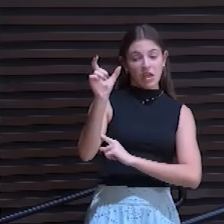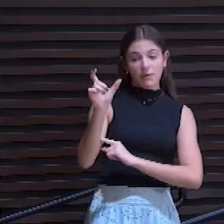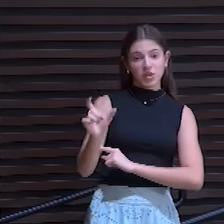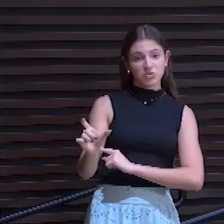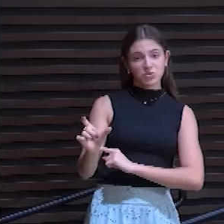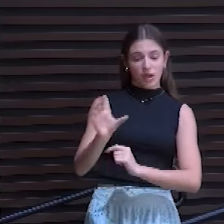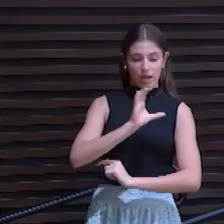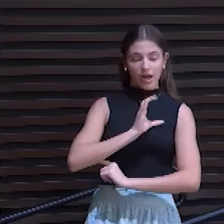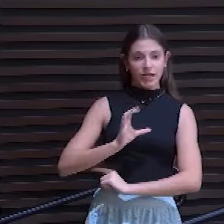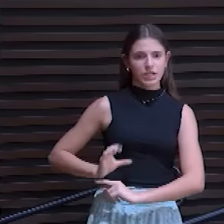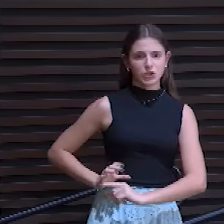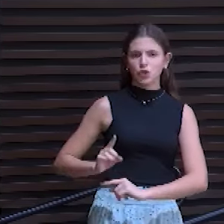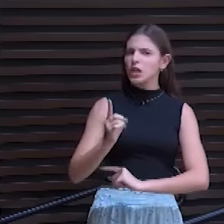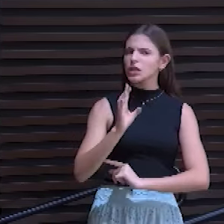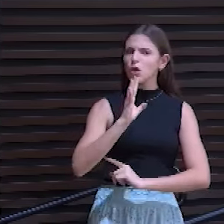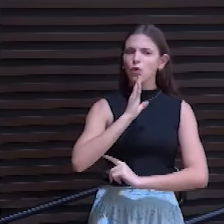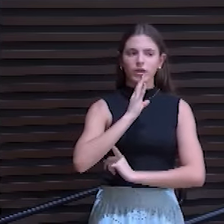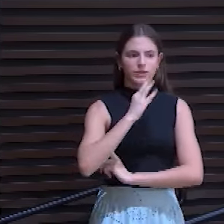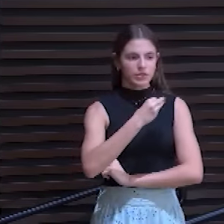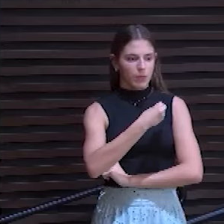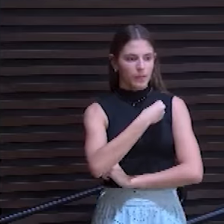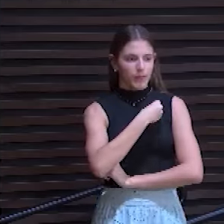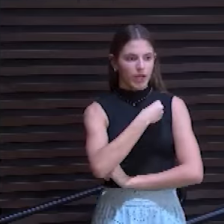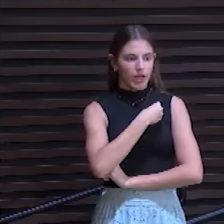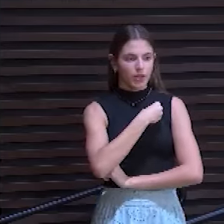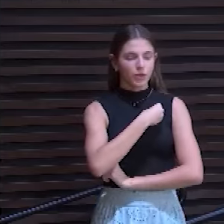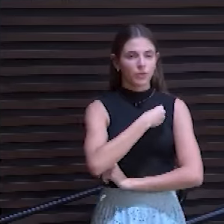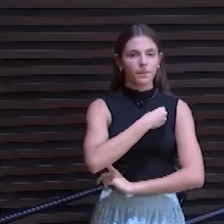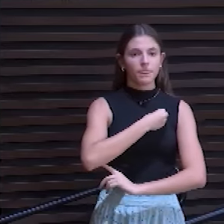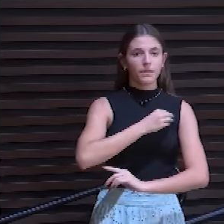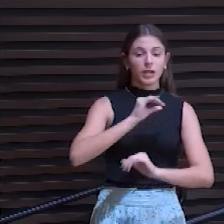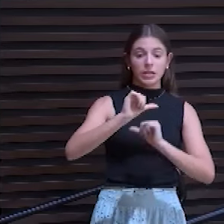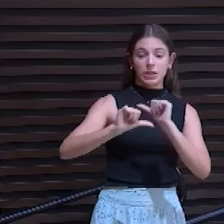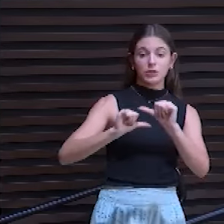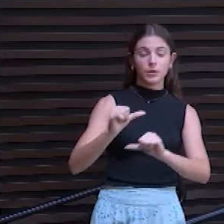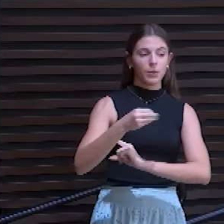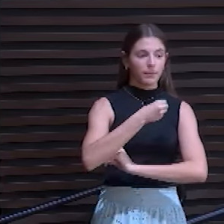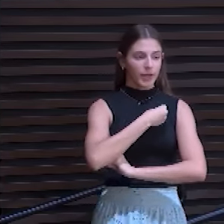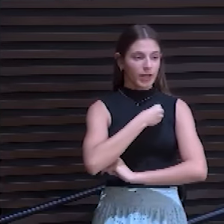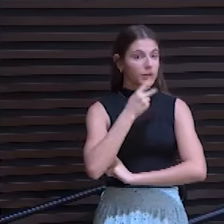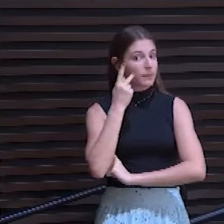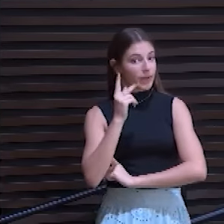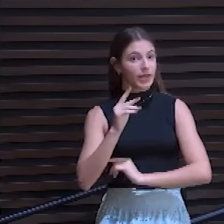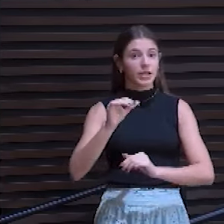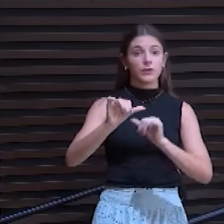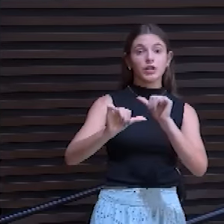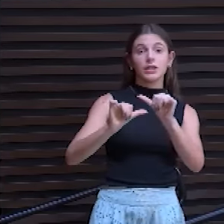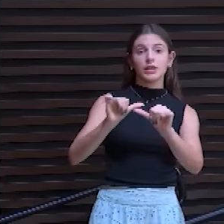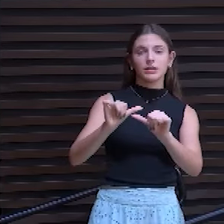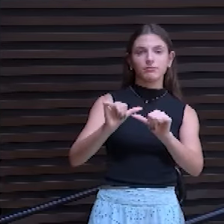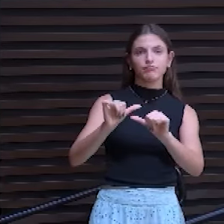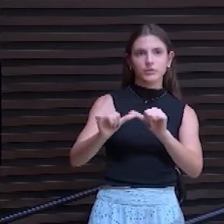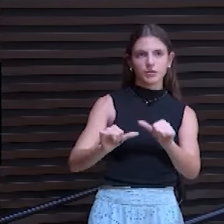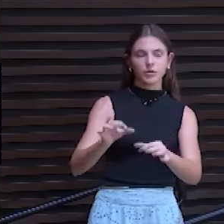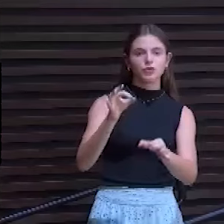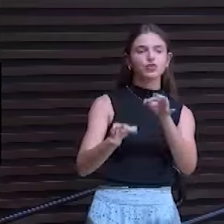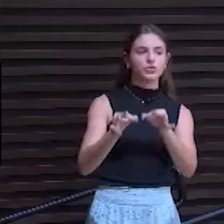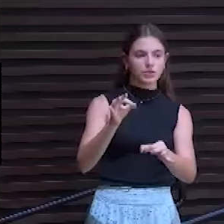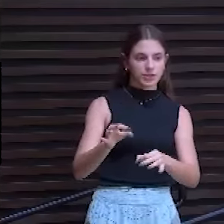fez pecado por nós, para que nele fôssemos feitos justiça de Deus. O que essa